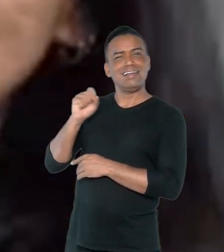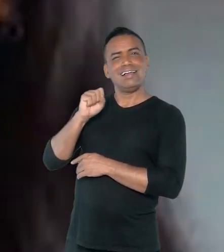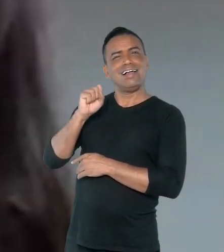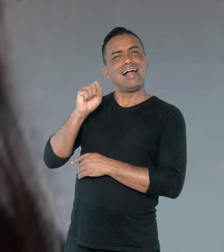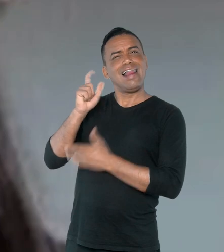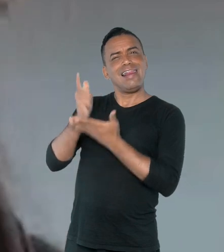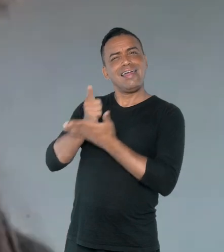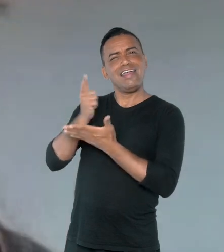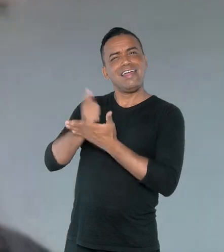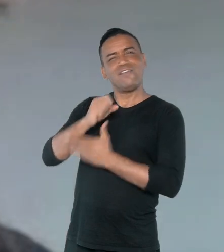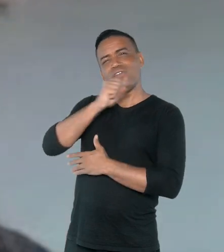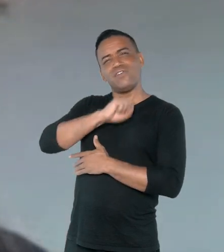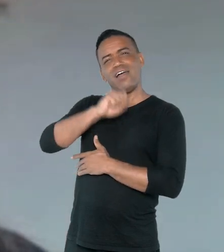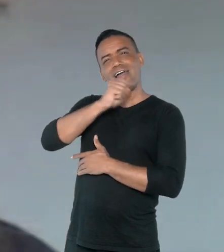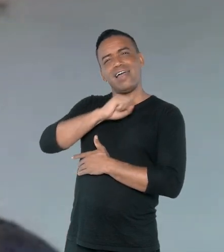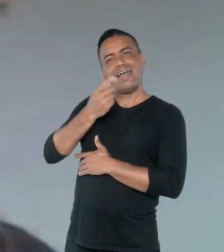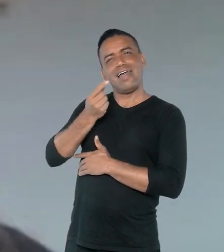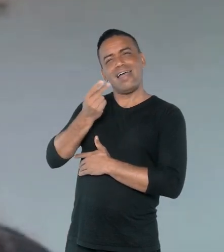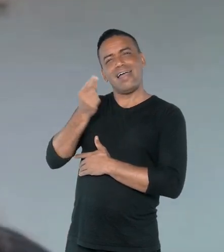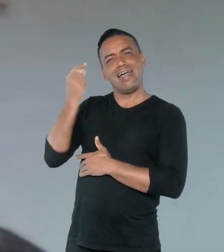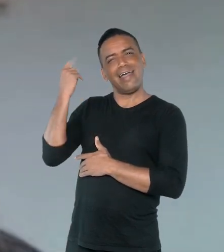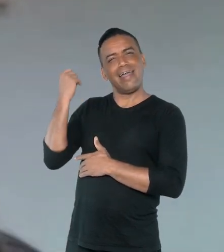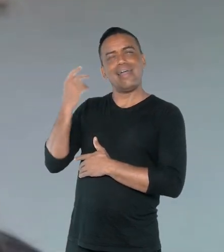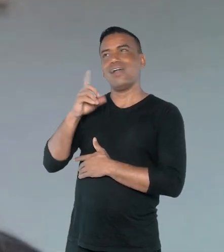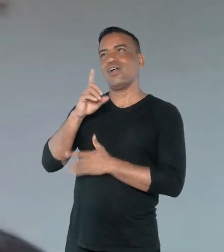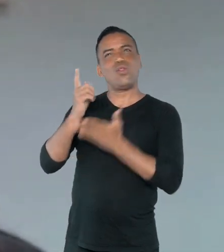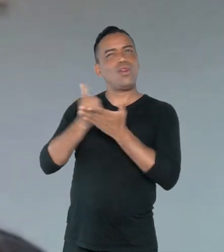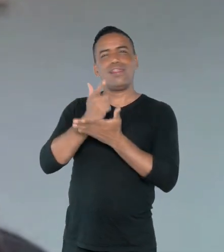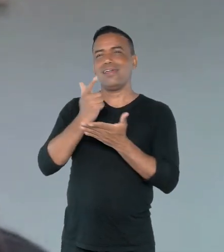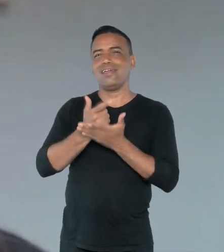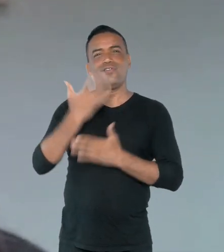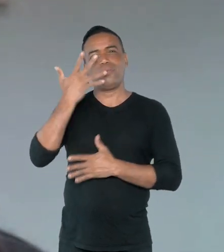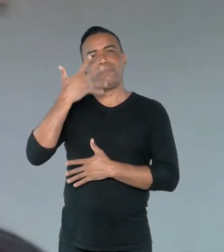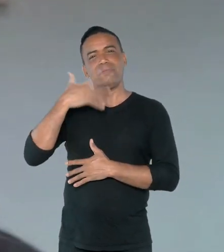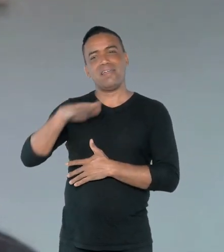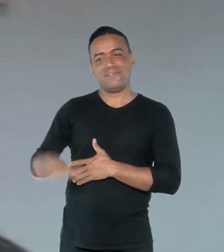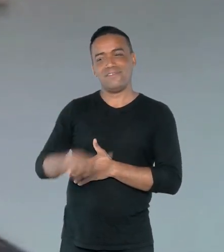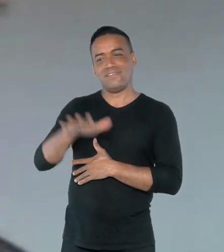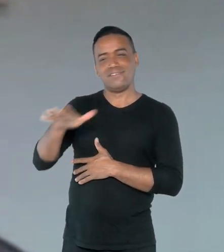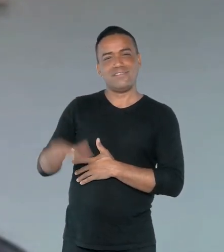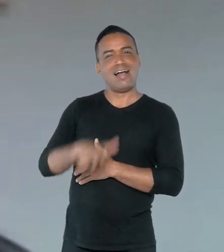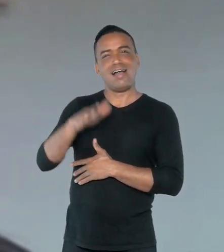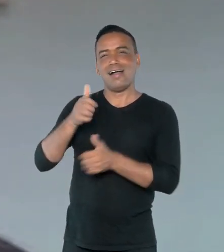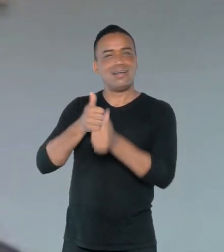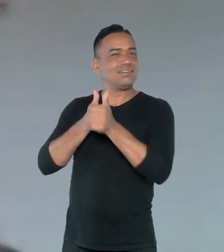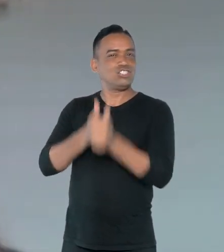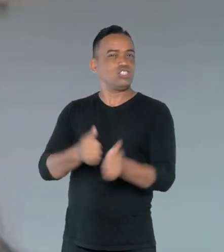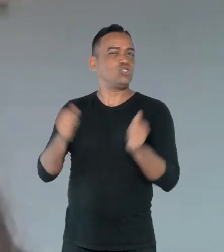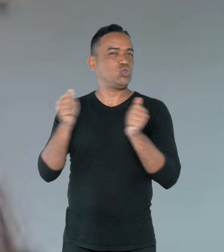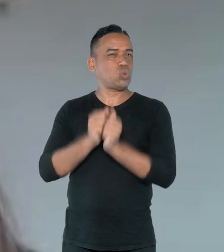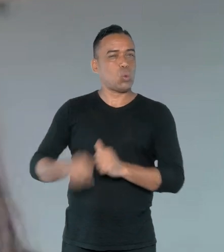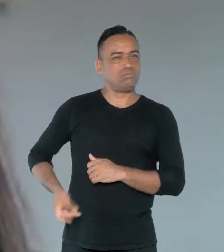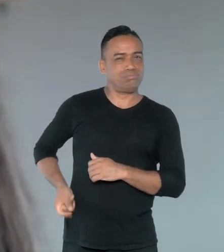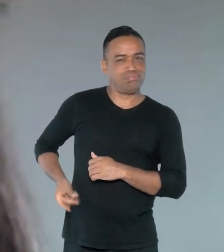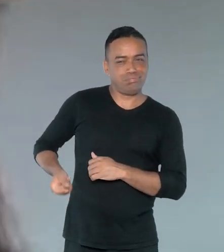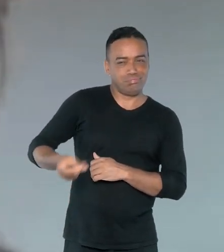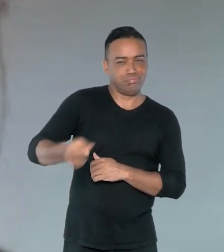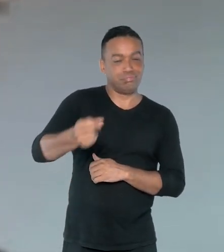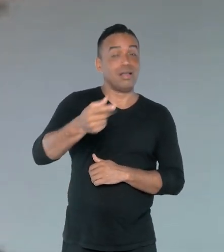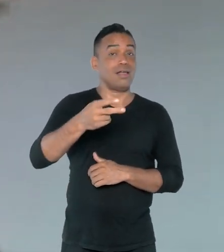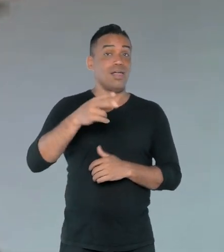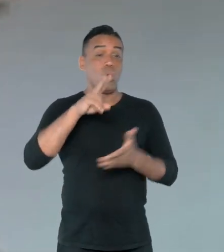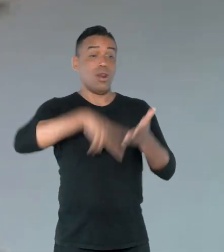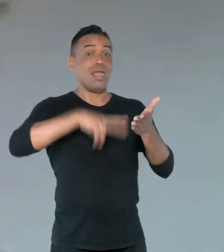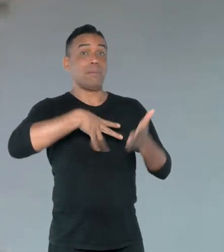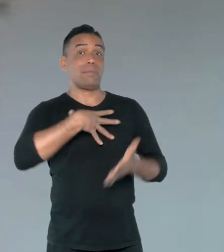velhinho, que foi o livro da minha infância mesmo, que já me acompanha há muitos anos e que hoje eu leio para a Iva e